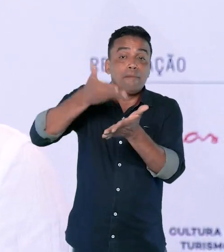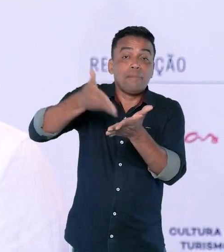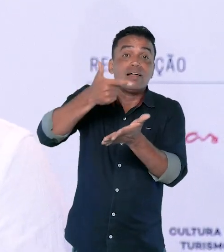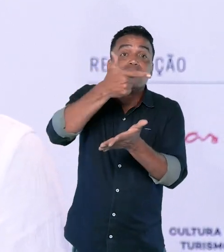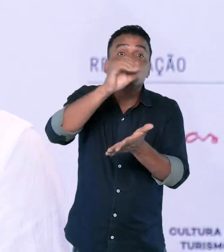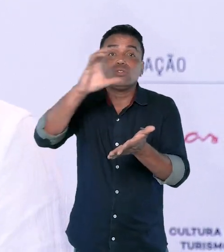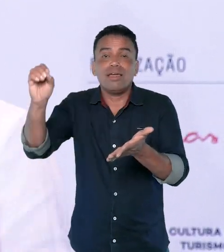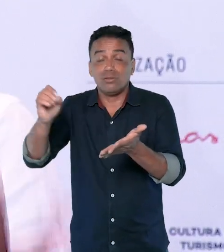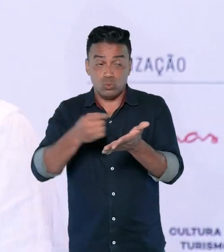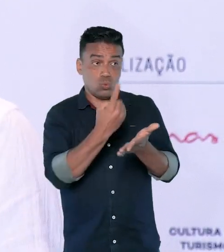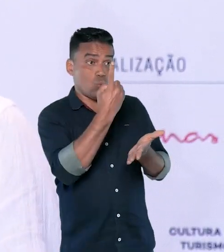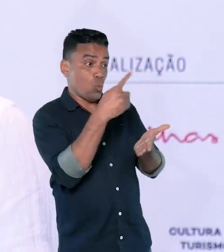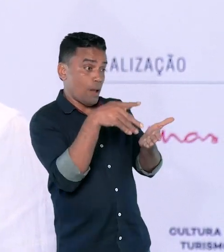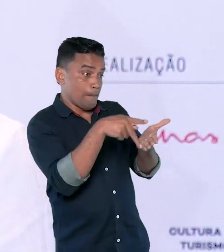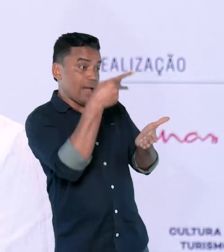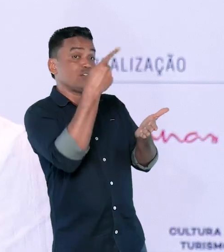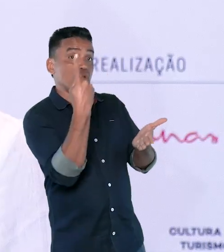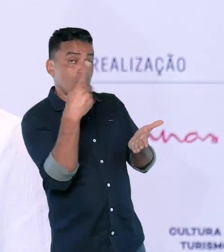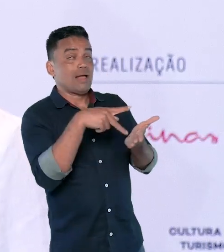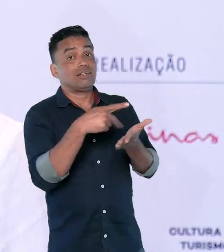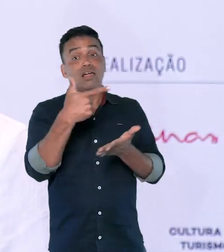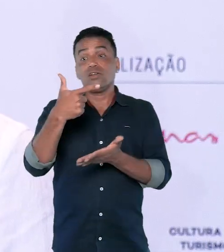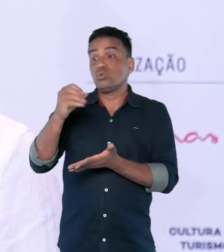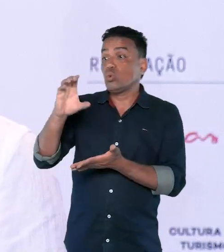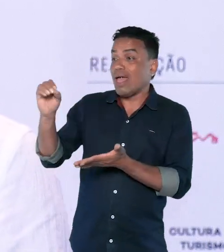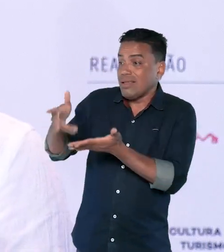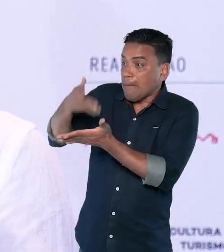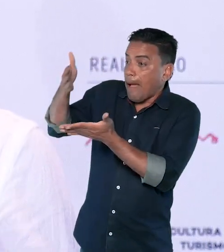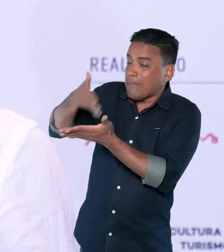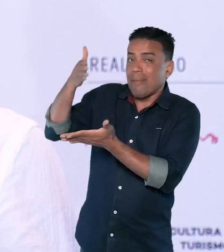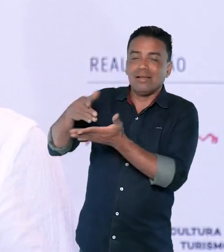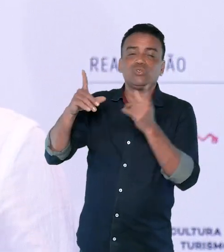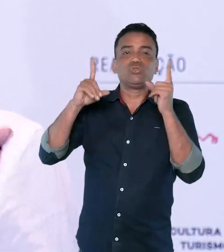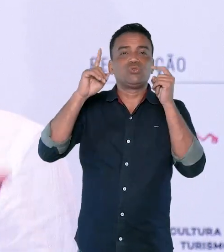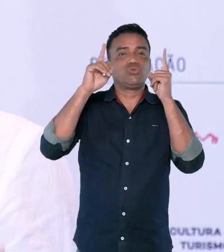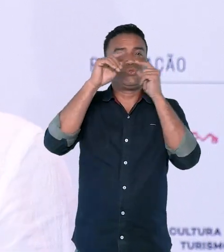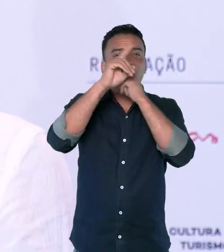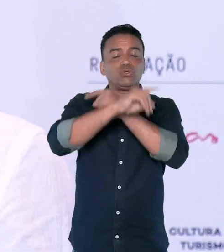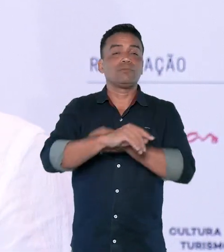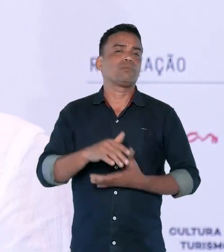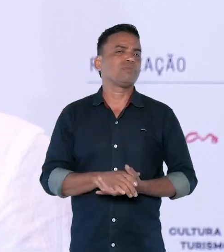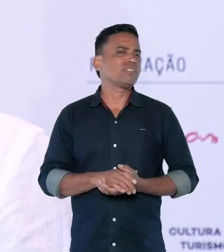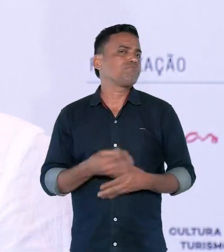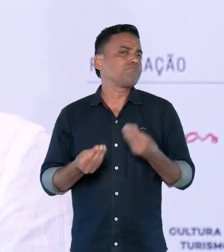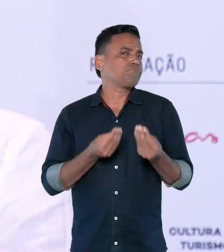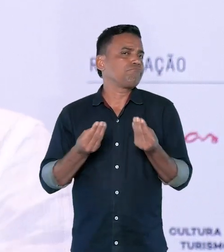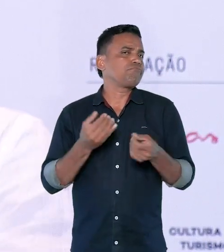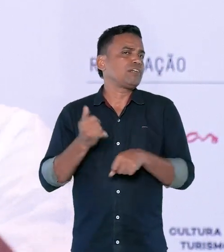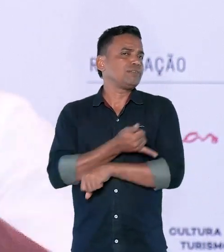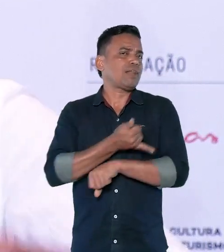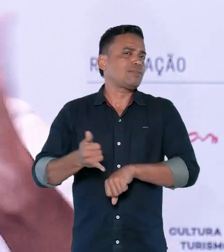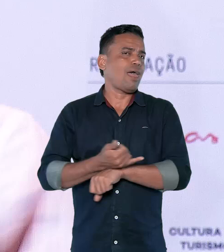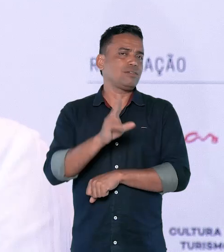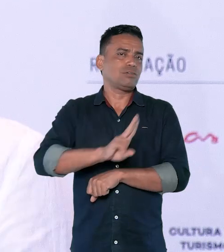numa página, ok. Agora você fazer isso em 200 páginas se torna um pouco mais difícil. Qual foi a estratégia que eu utilizei para não